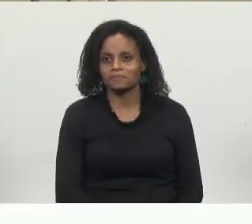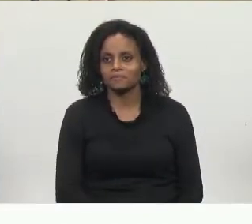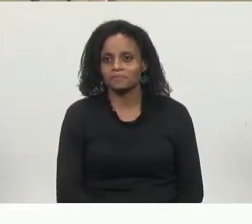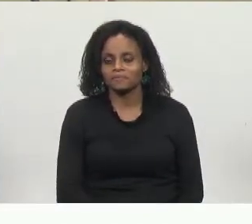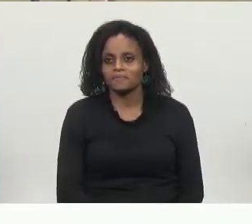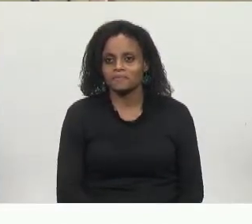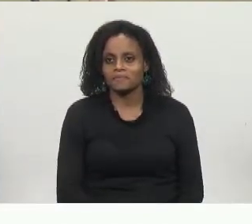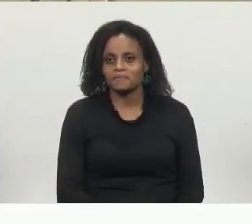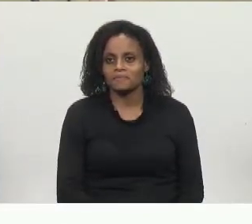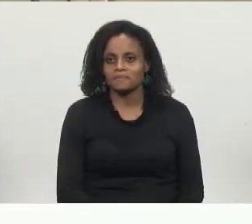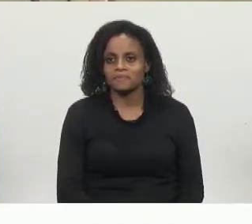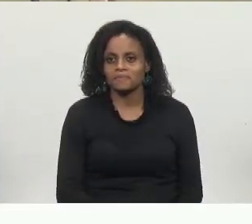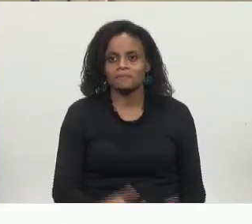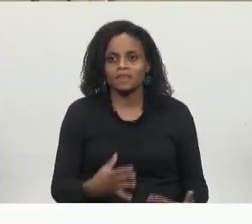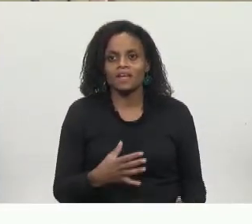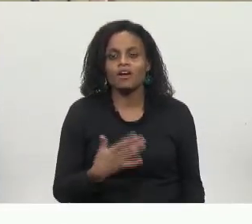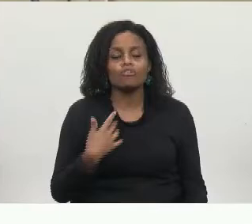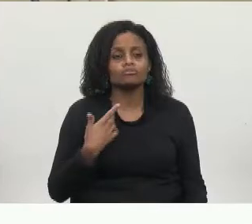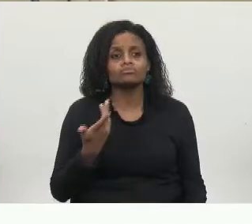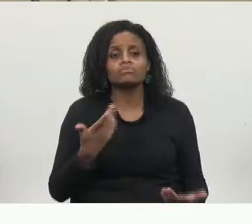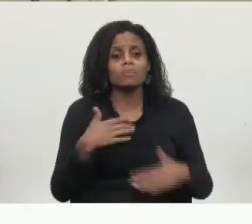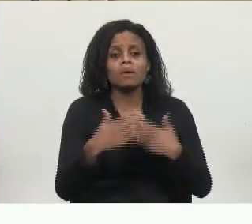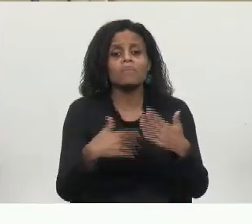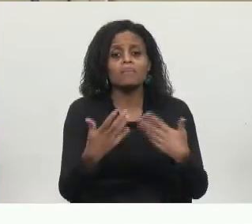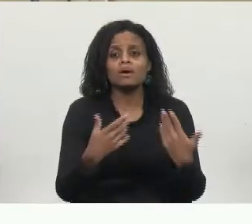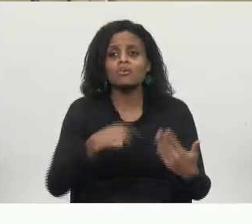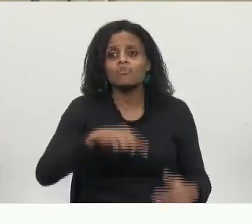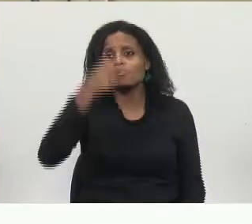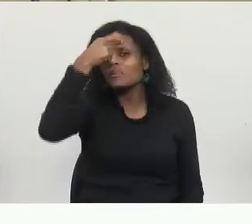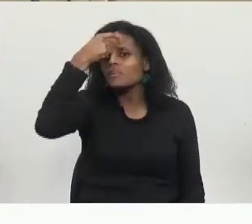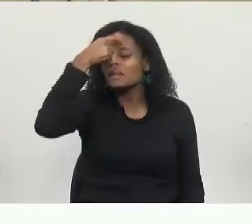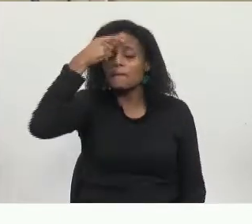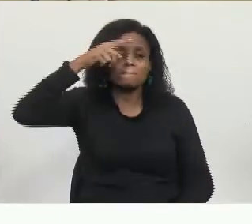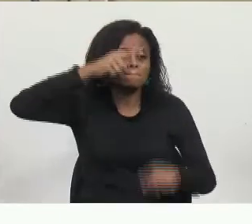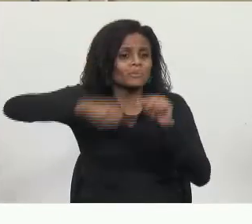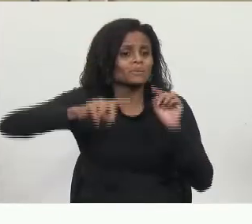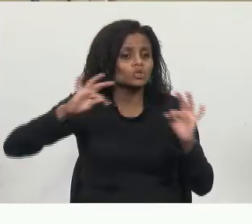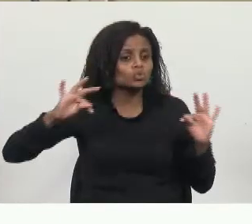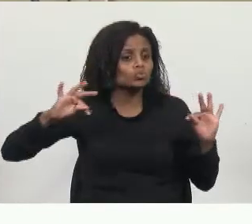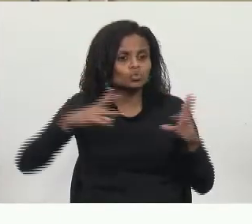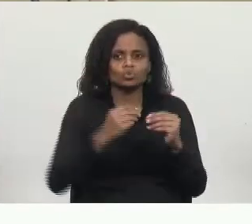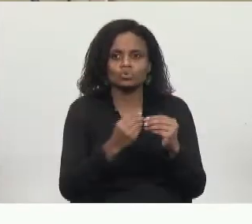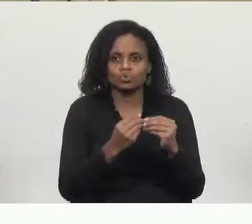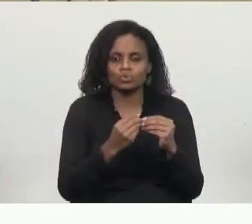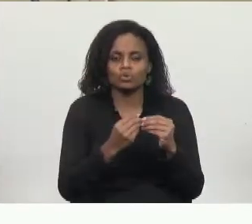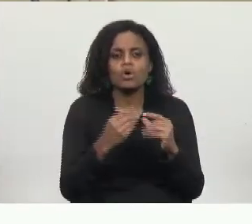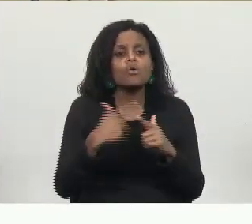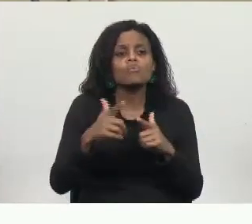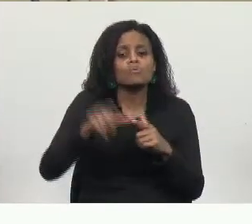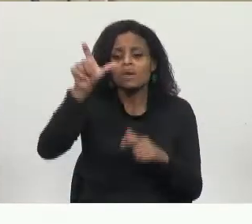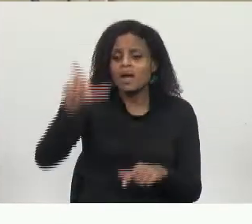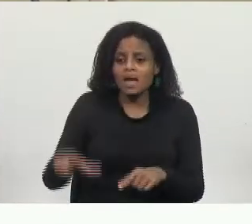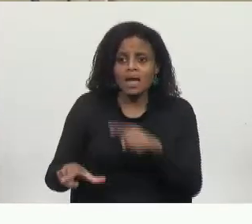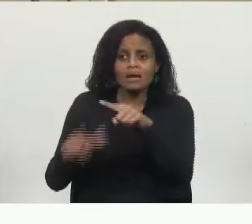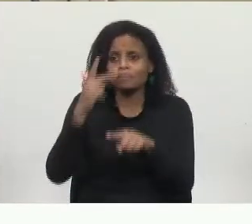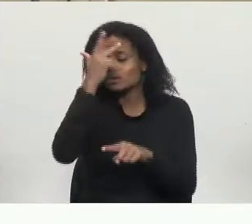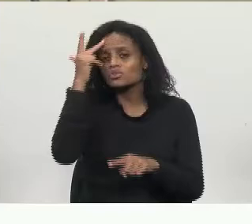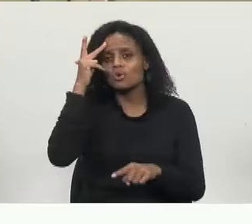Então, daqui a pouco nós vamos ter uma mentalidade proibindo tudo. O problema é o ser humano, novamente é o ser